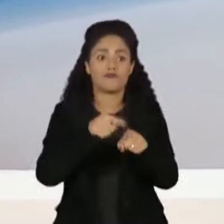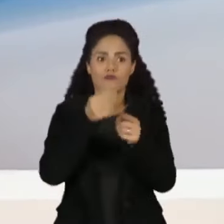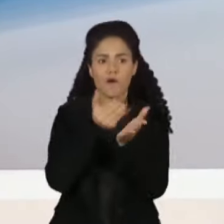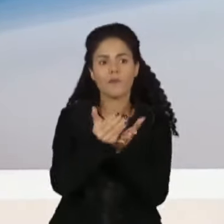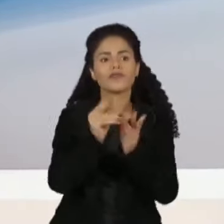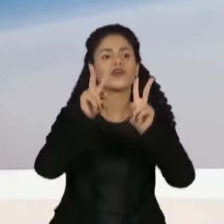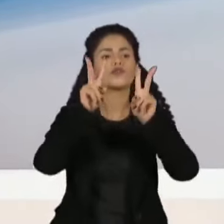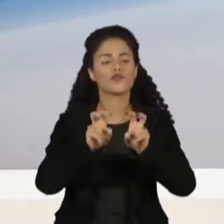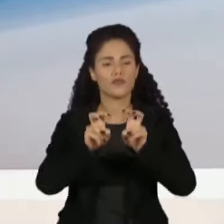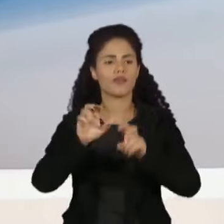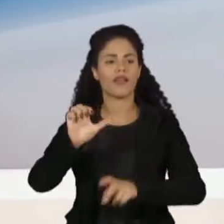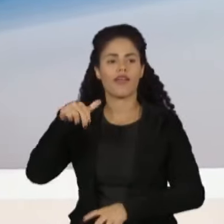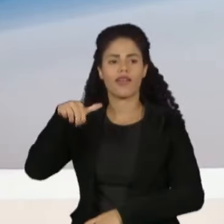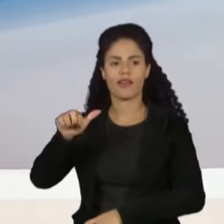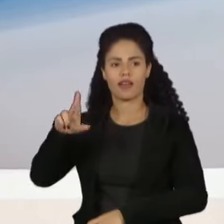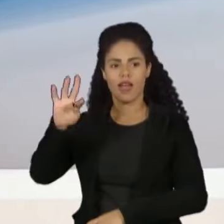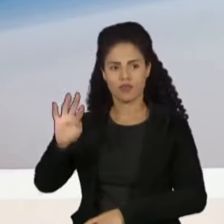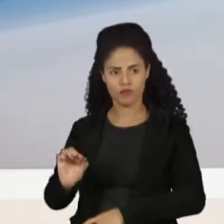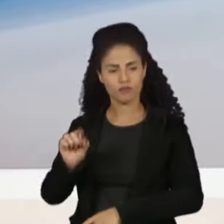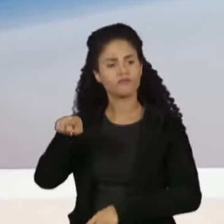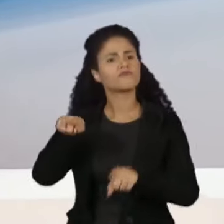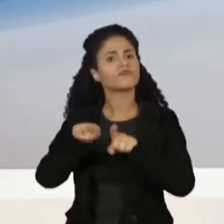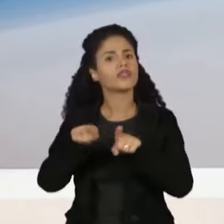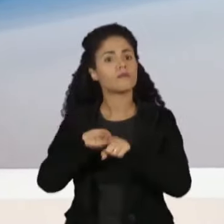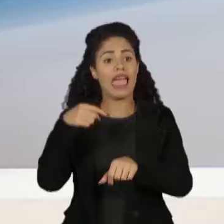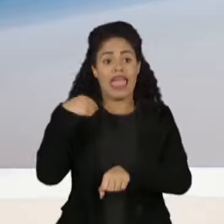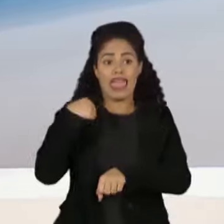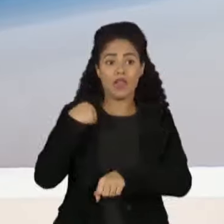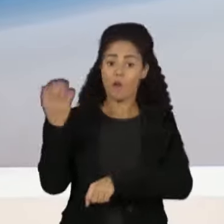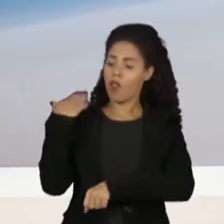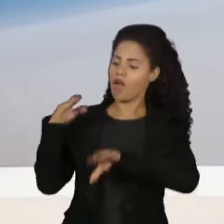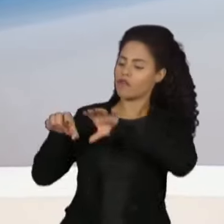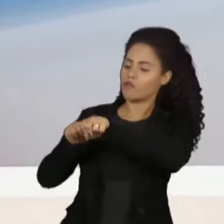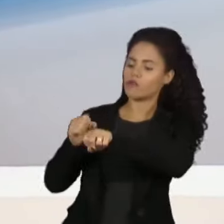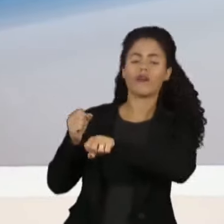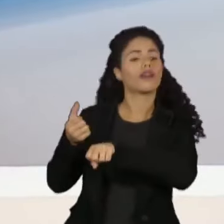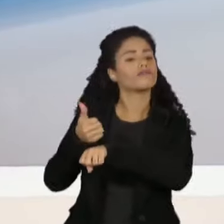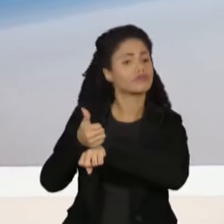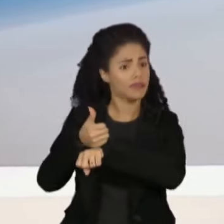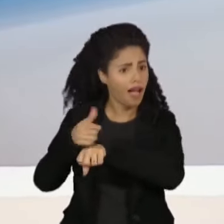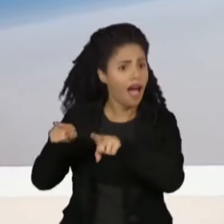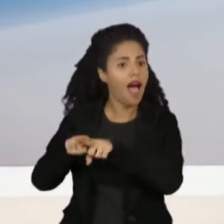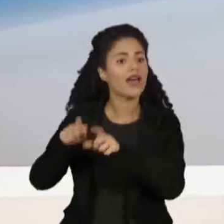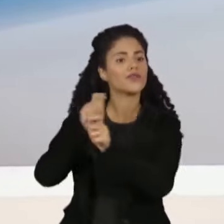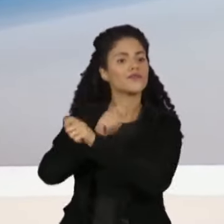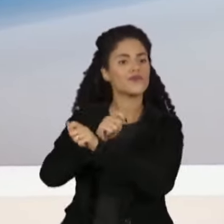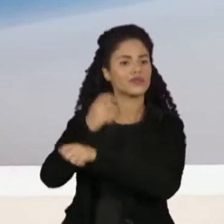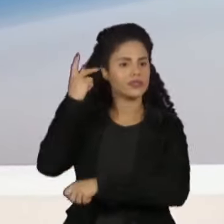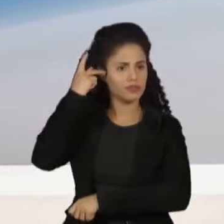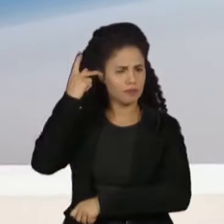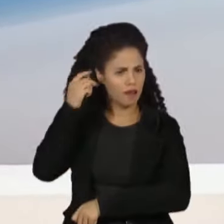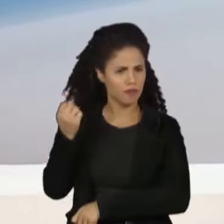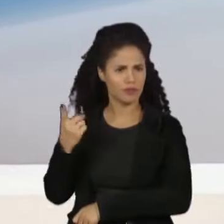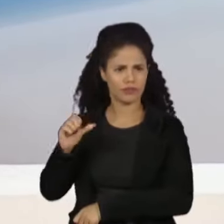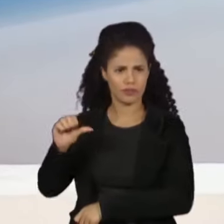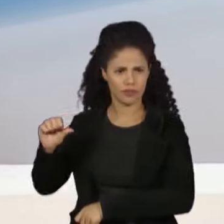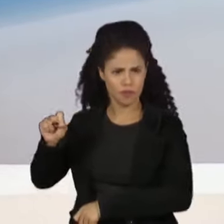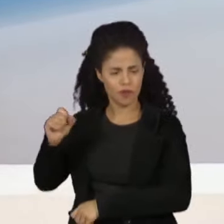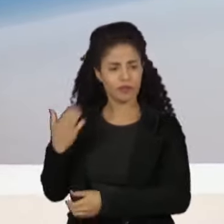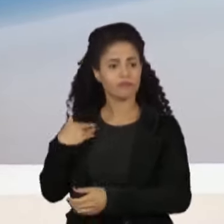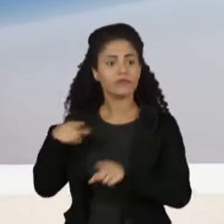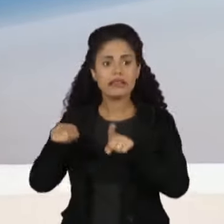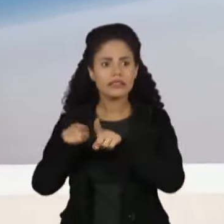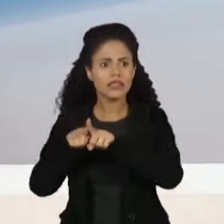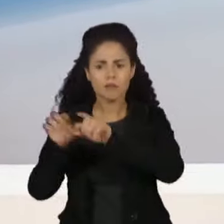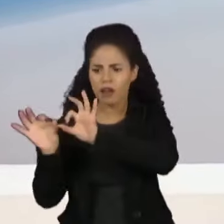né sobre o Ernesto Varela que inclusive quando tava me formando em jornalismo em 92 na PK de São Paulo passava os seus vídeos de